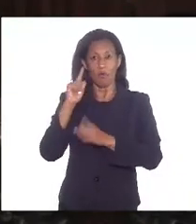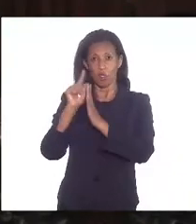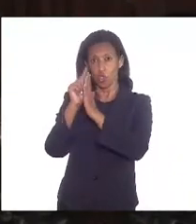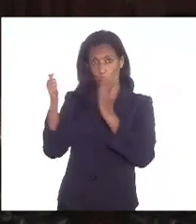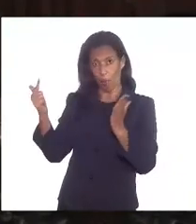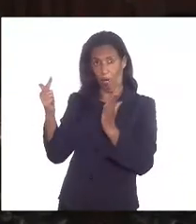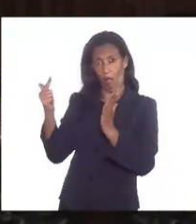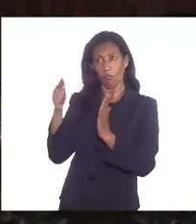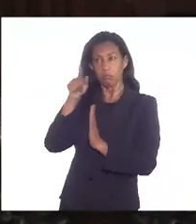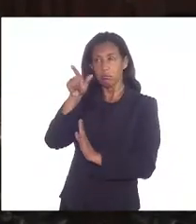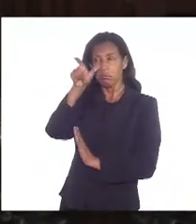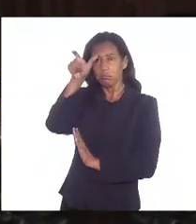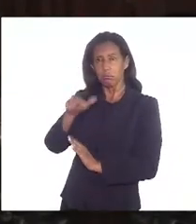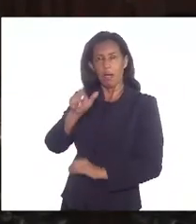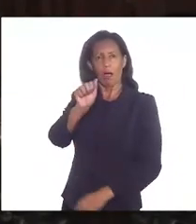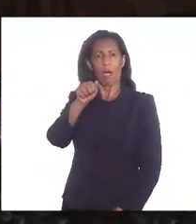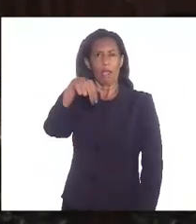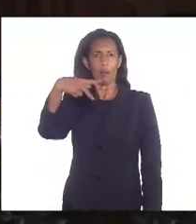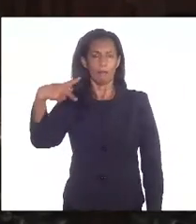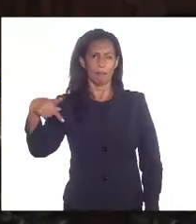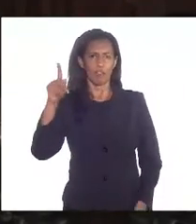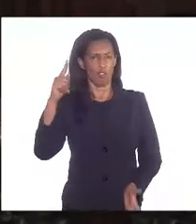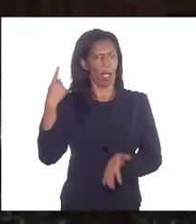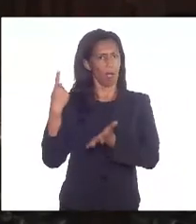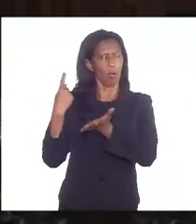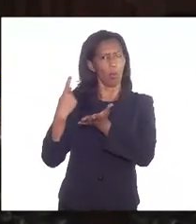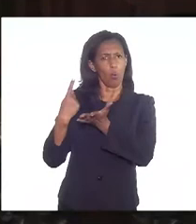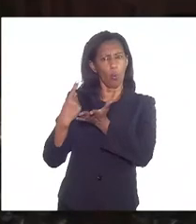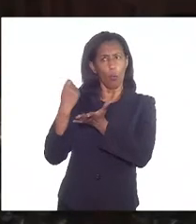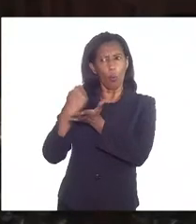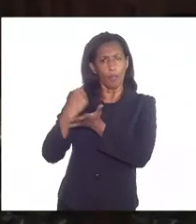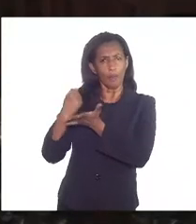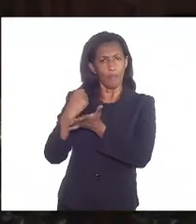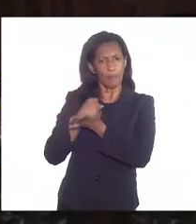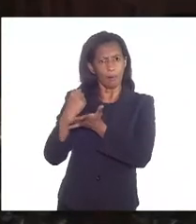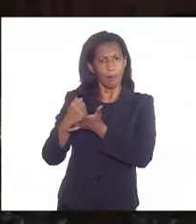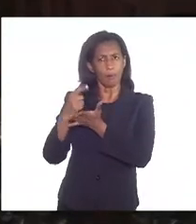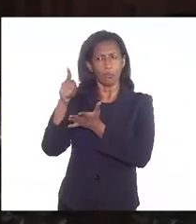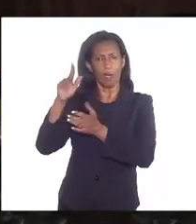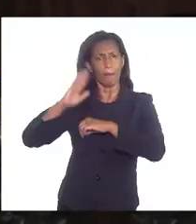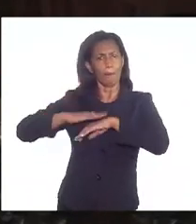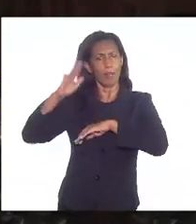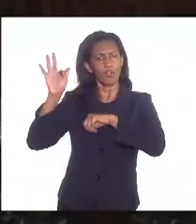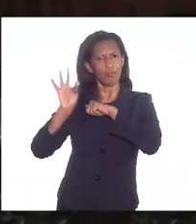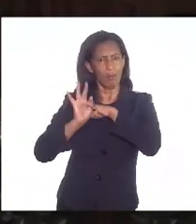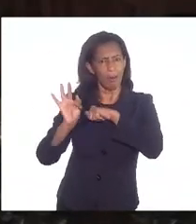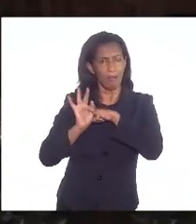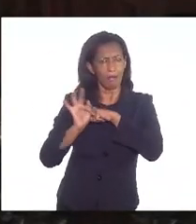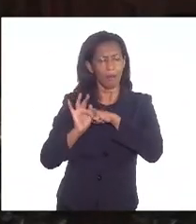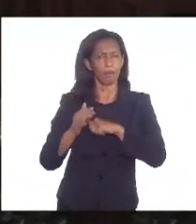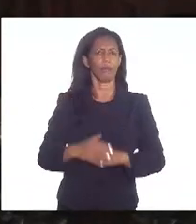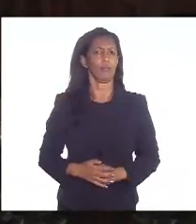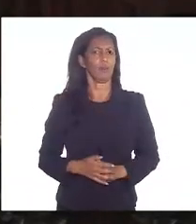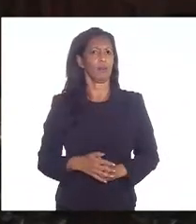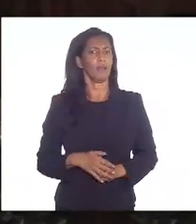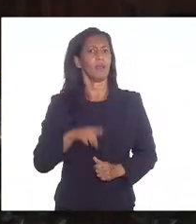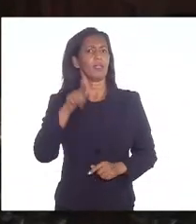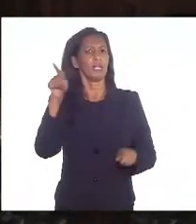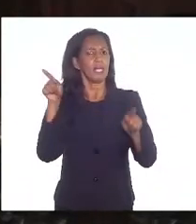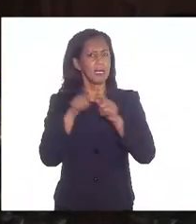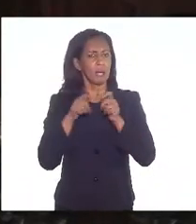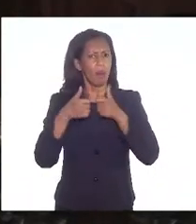ANP já está contratando emergencialmente mais técnicos e também